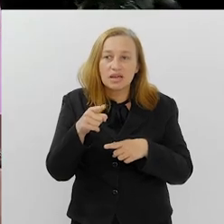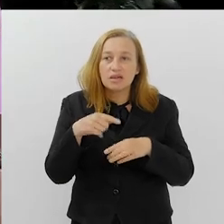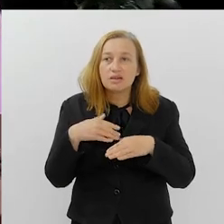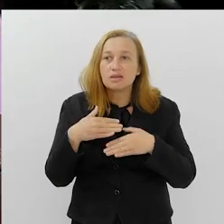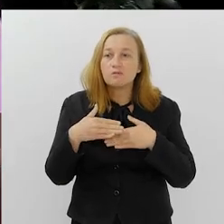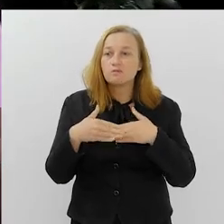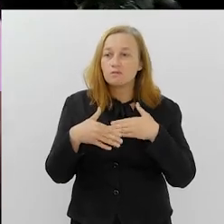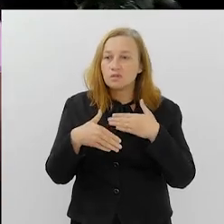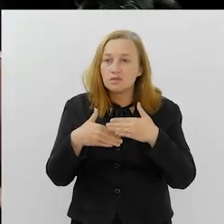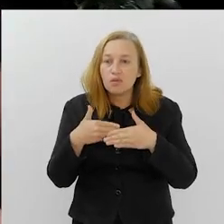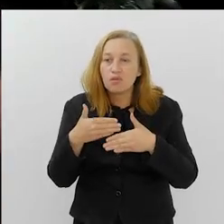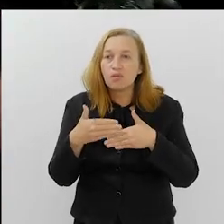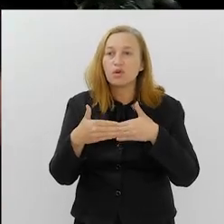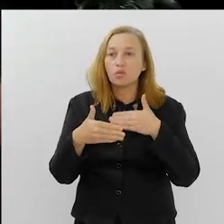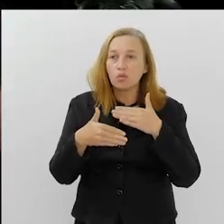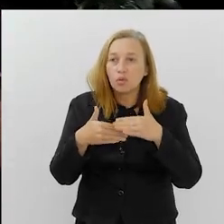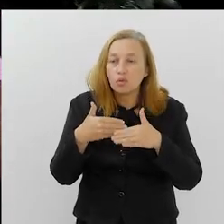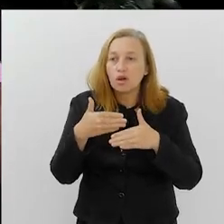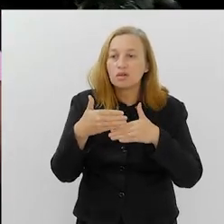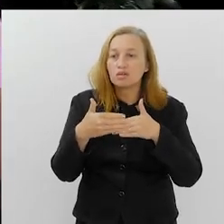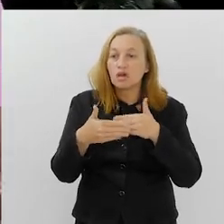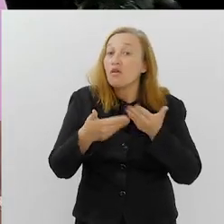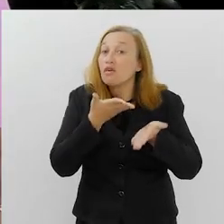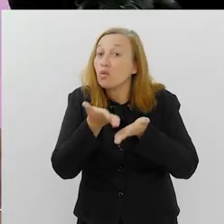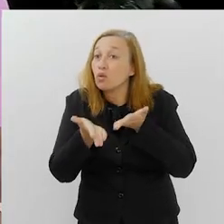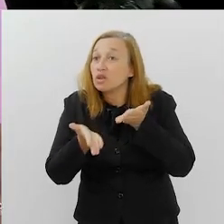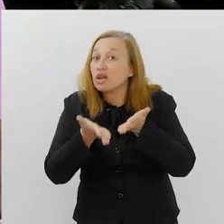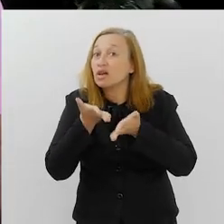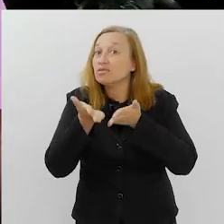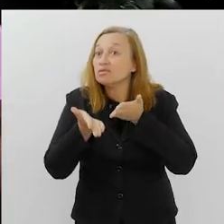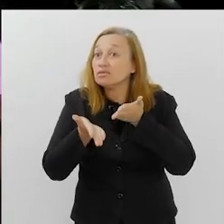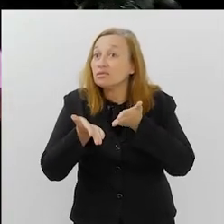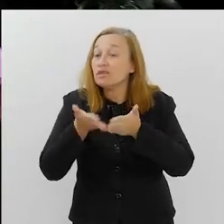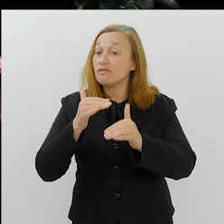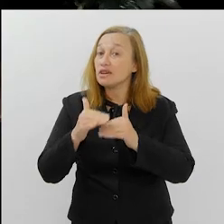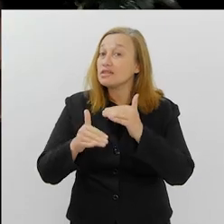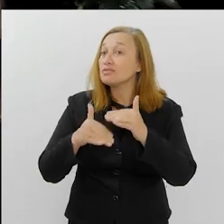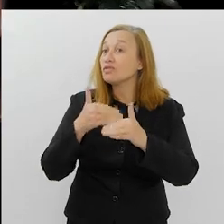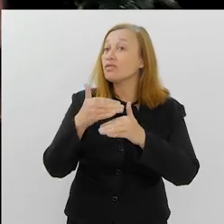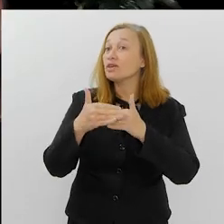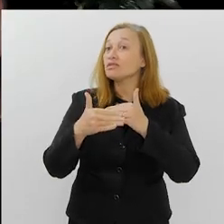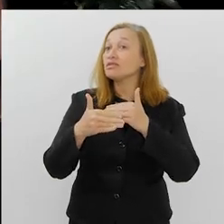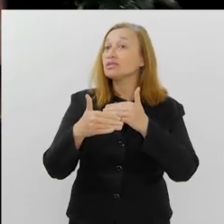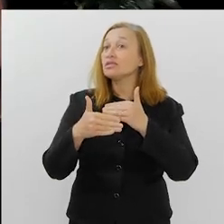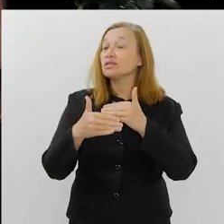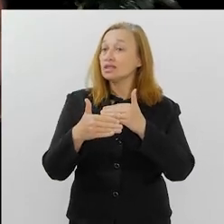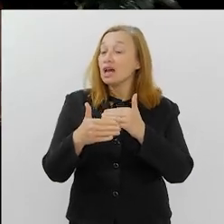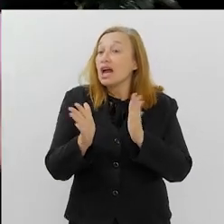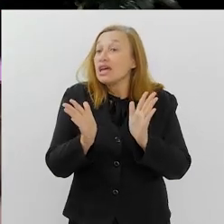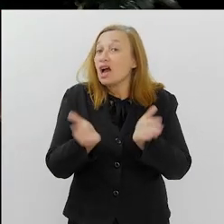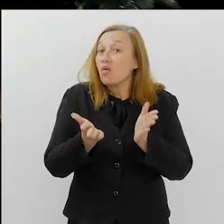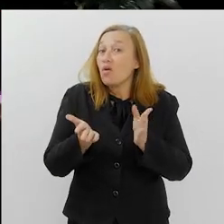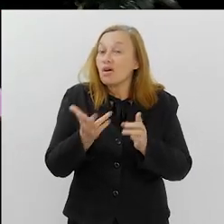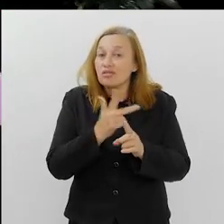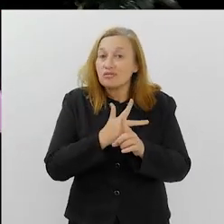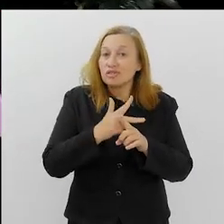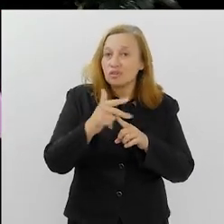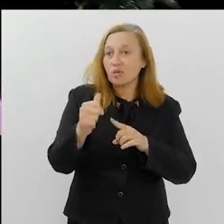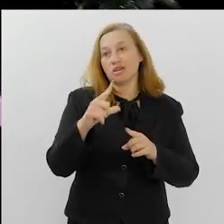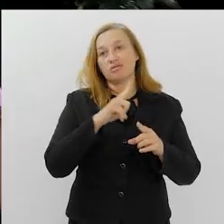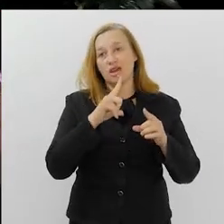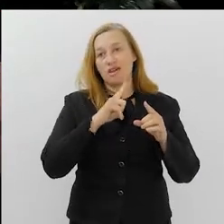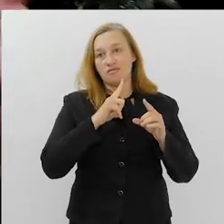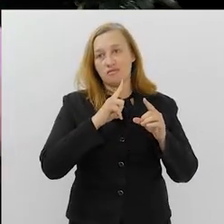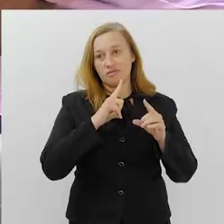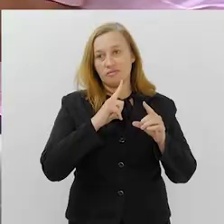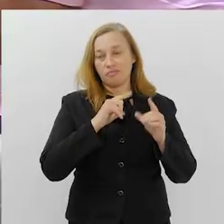plantando, rega ali a plantinha, vai adubando, e com isso, floresceu. Maricá foi campeão.